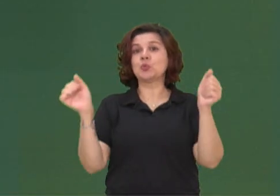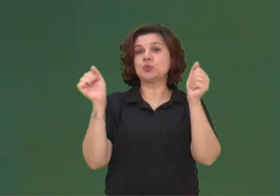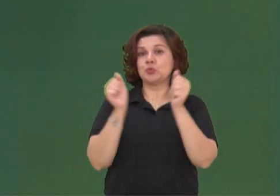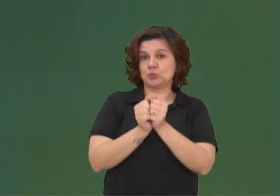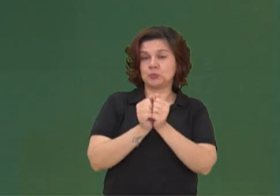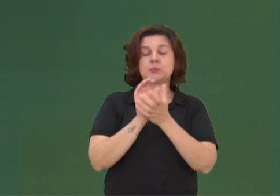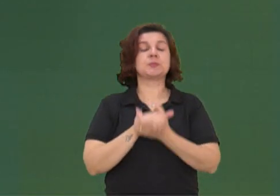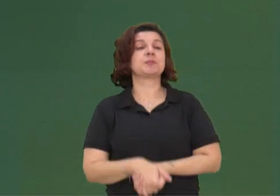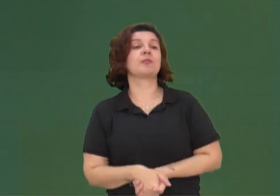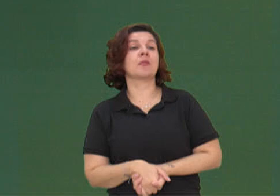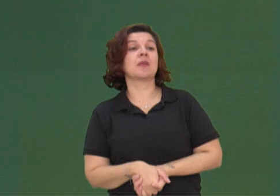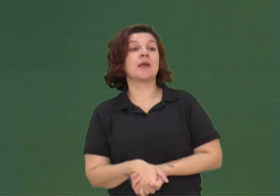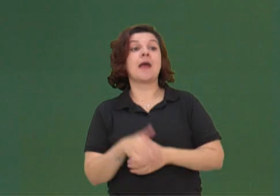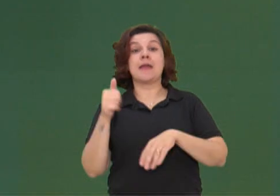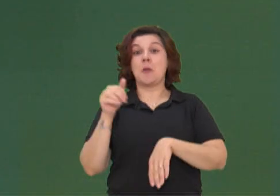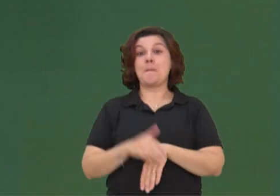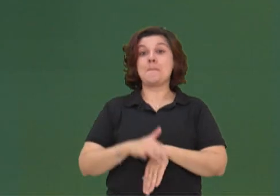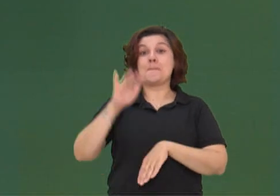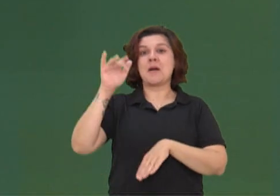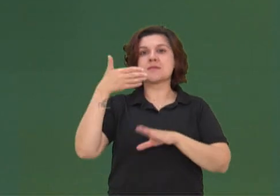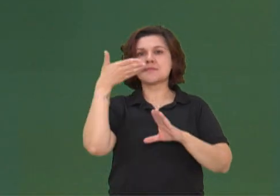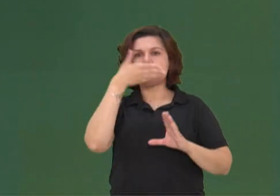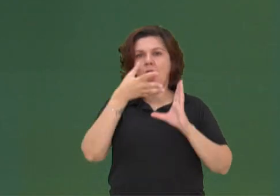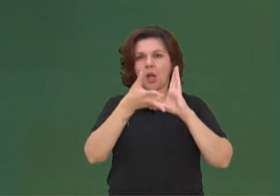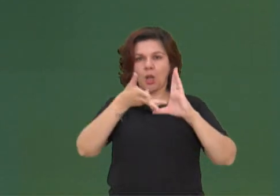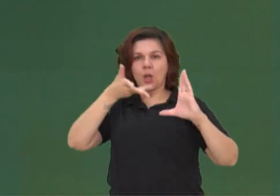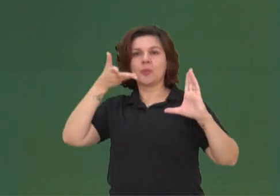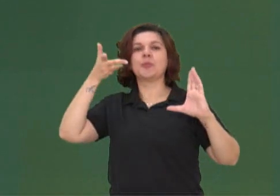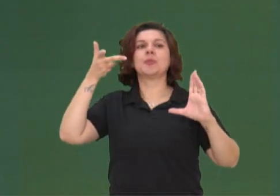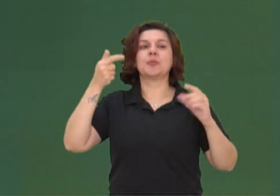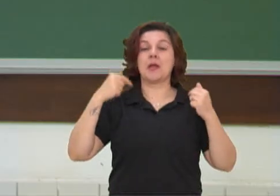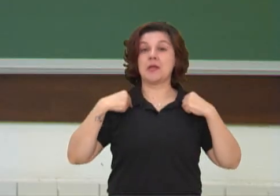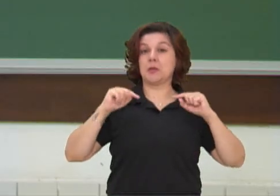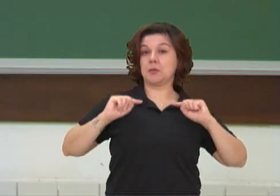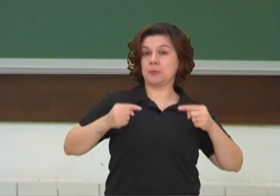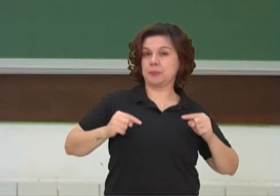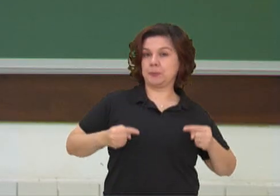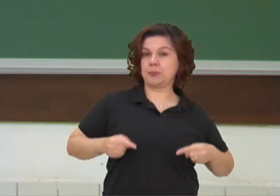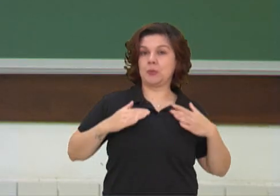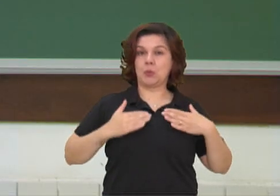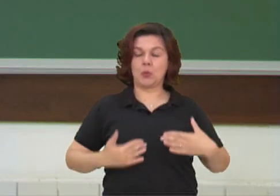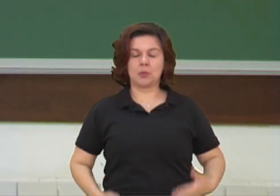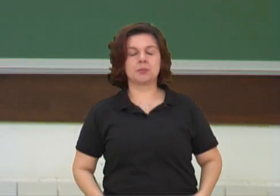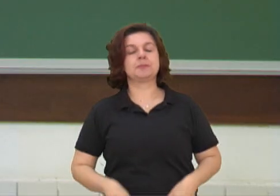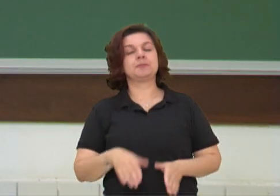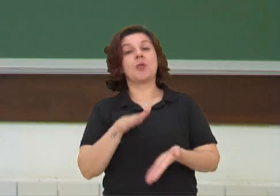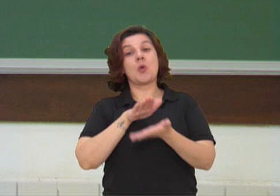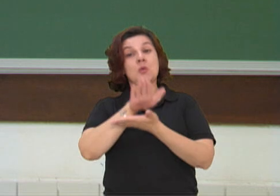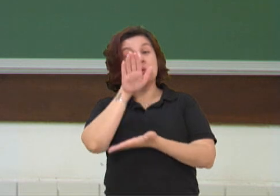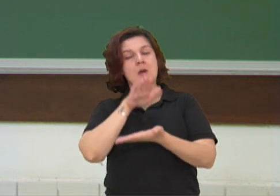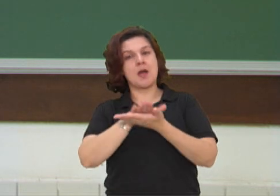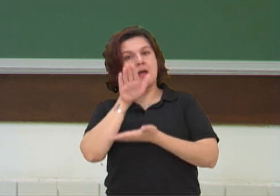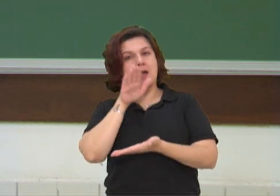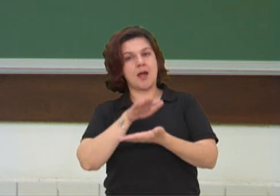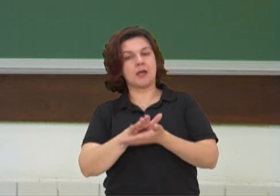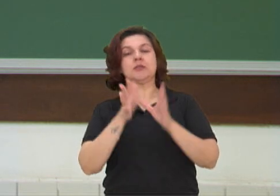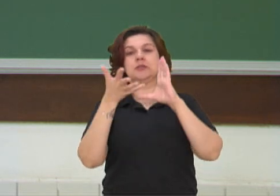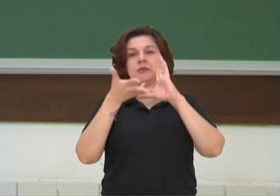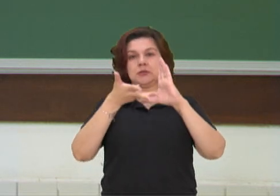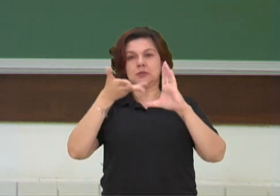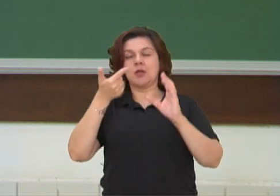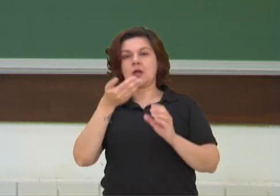que proporciona um gasto calórico e ajuda na definição do nosso corpo. O gasto calórico basicamente vai ser o seguinte,